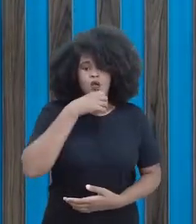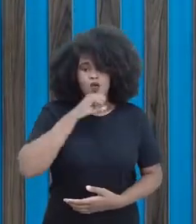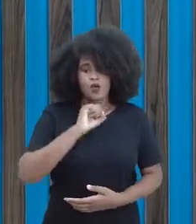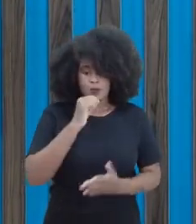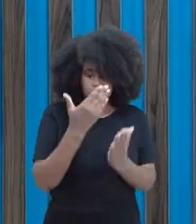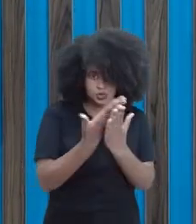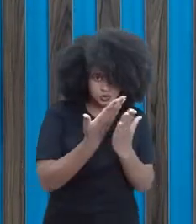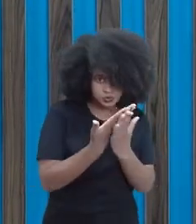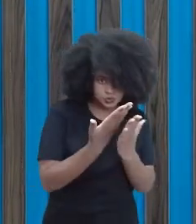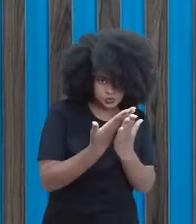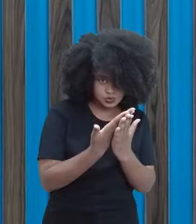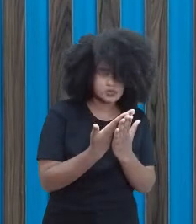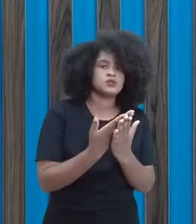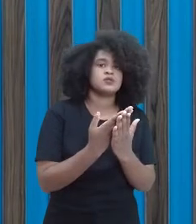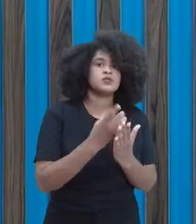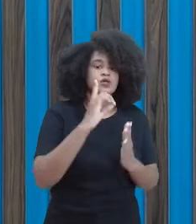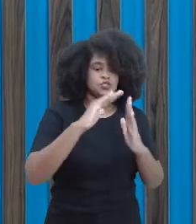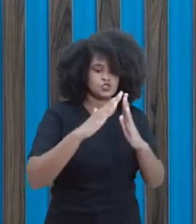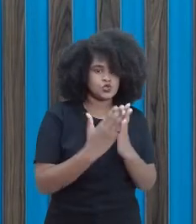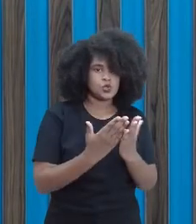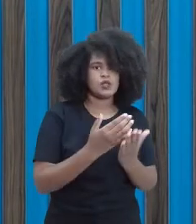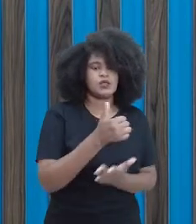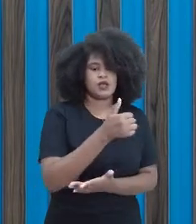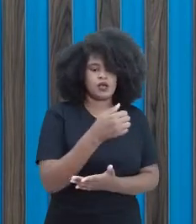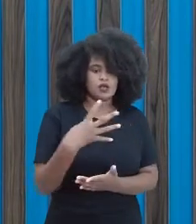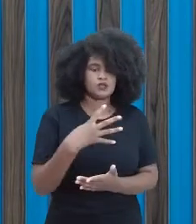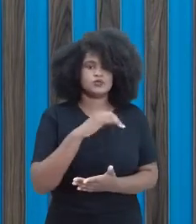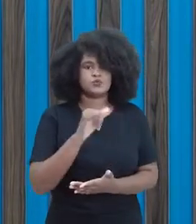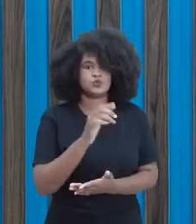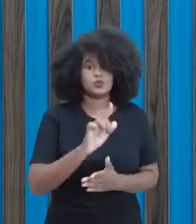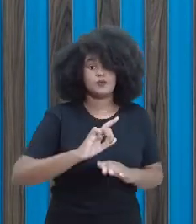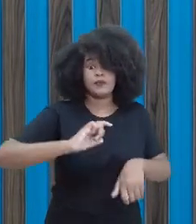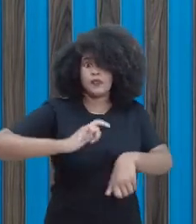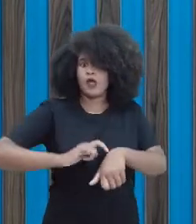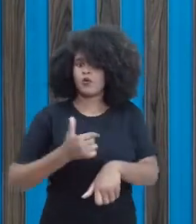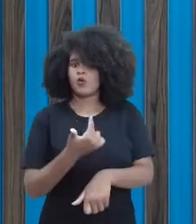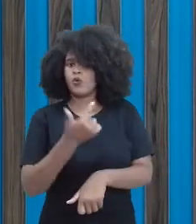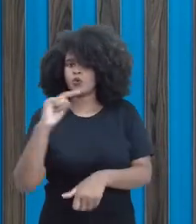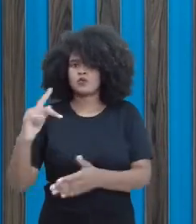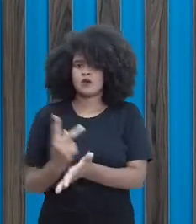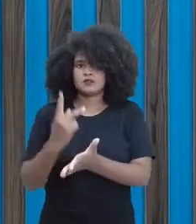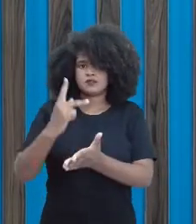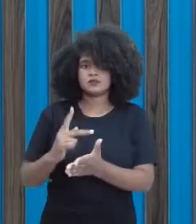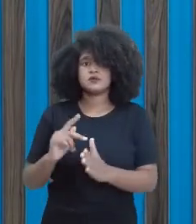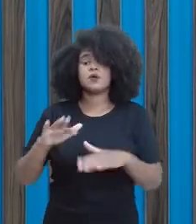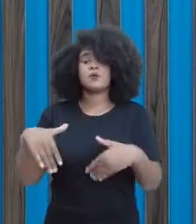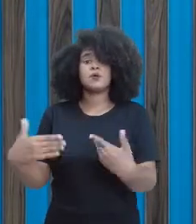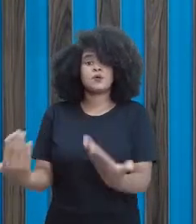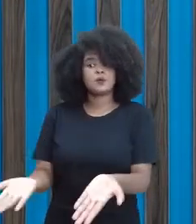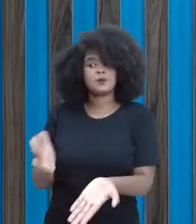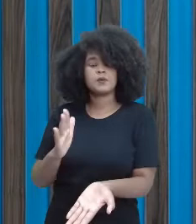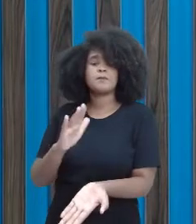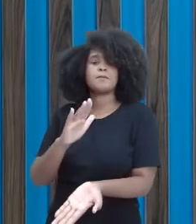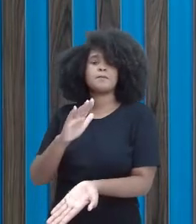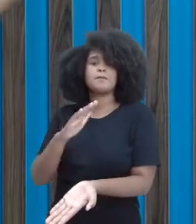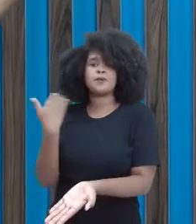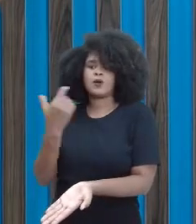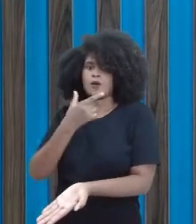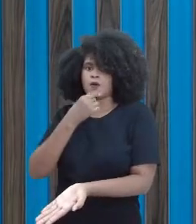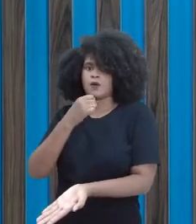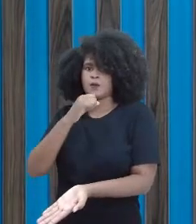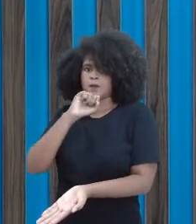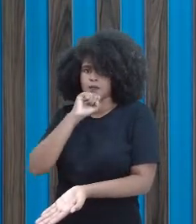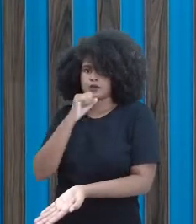de julho, que não existe mais esse colégio, quando seu pai faleceu, certo? Esse quando aqui marca o território temporal no passado